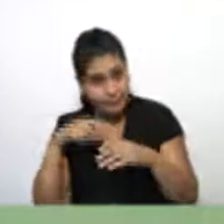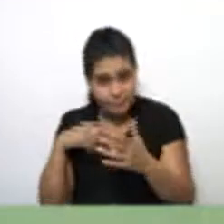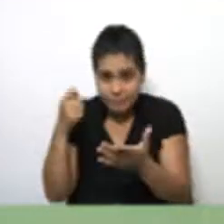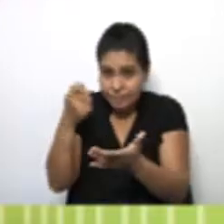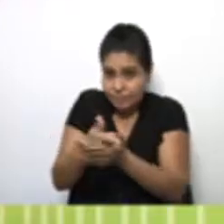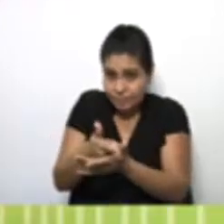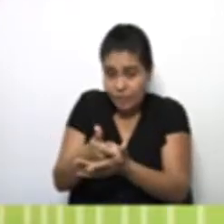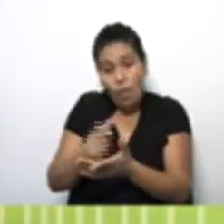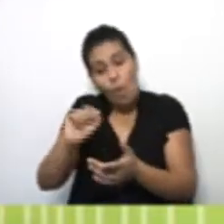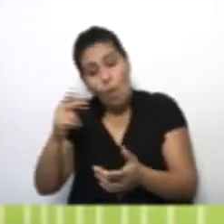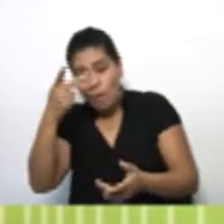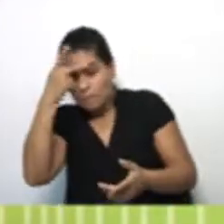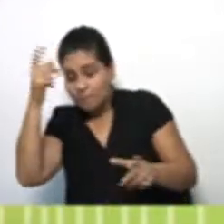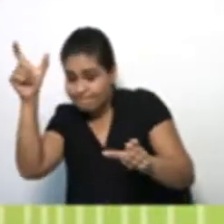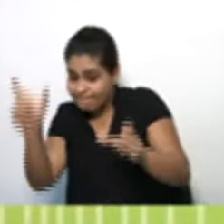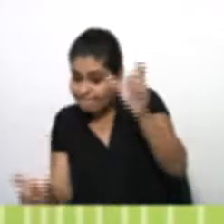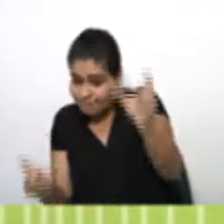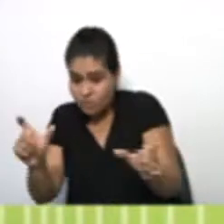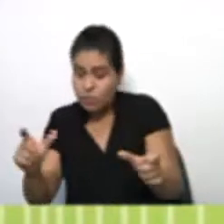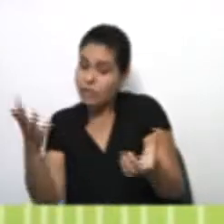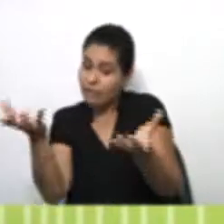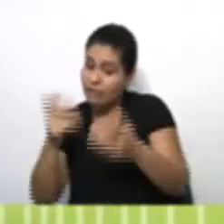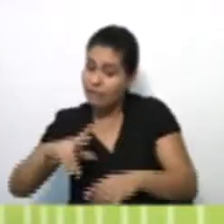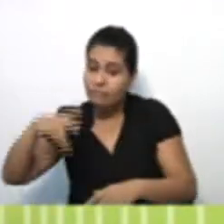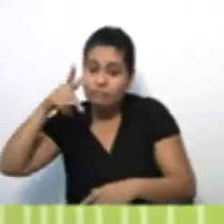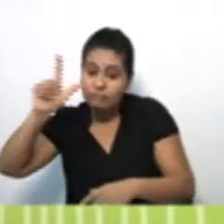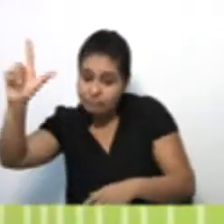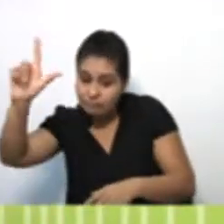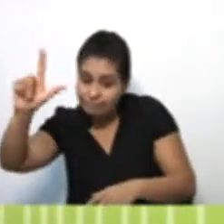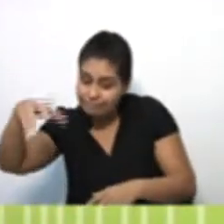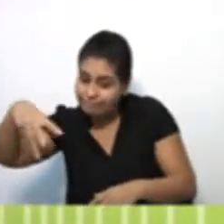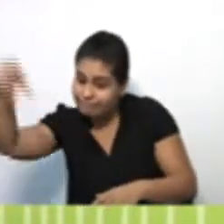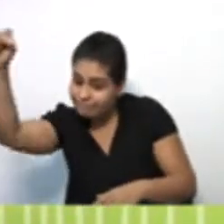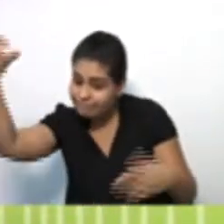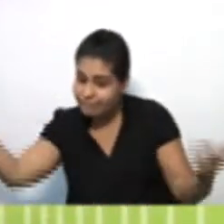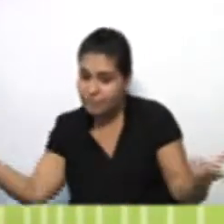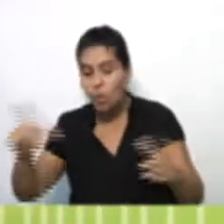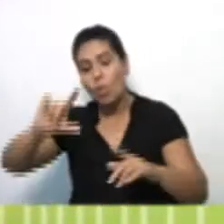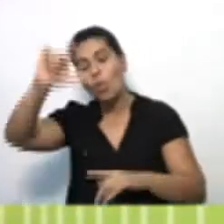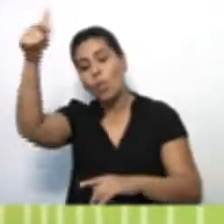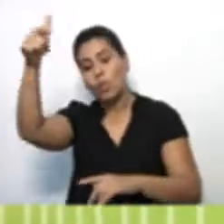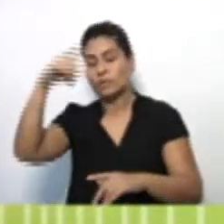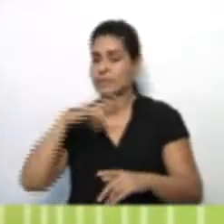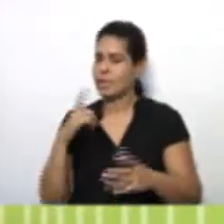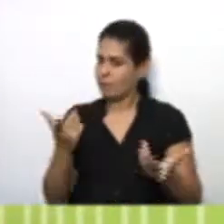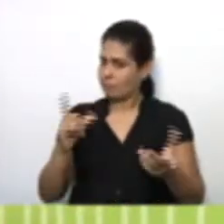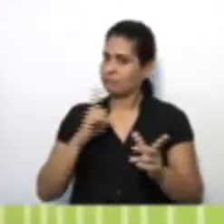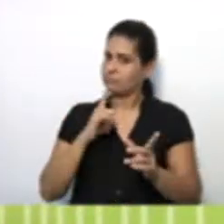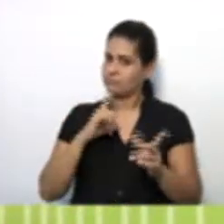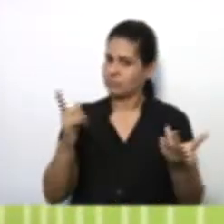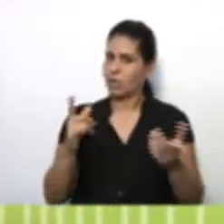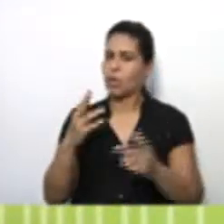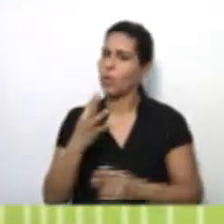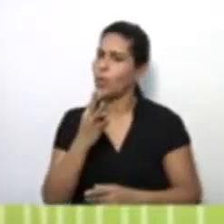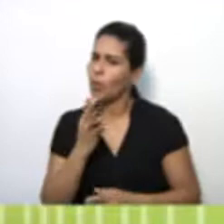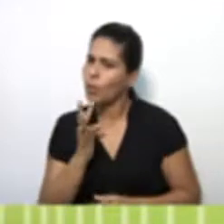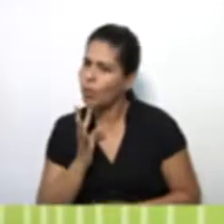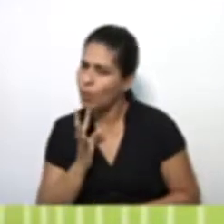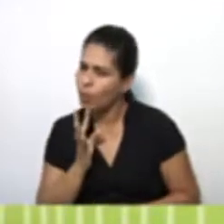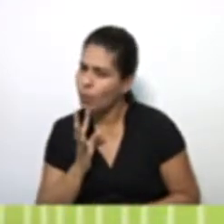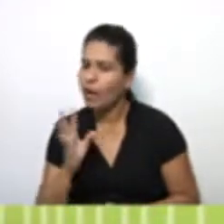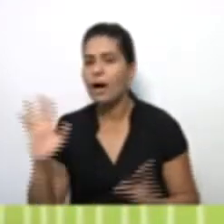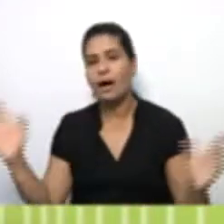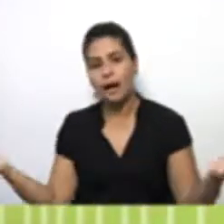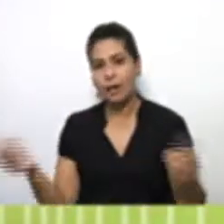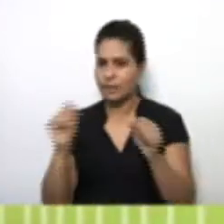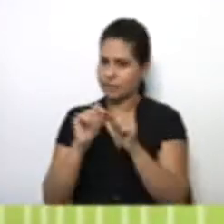alguma coisa, alguém está precisando ganhar alguma coisa, né? E é lógico, se eu tenho capacidade, se eu tenho conhecimento para